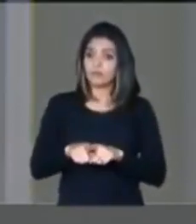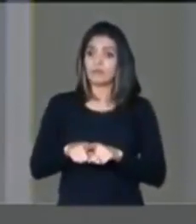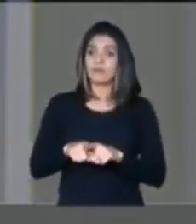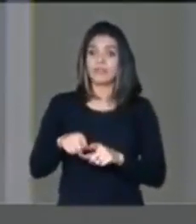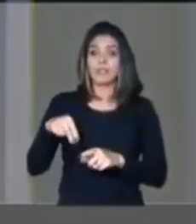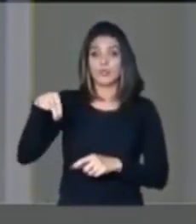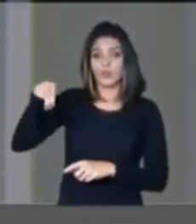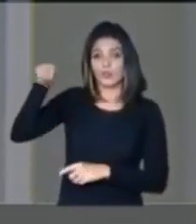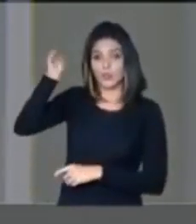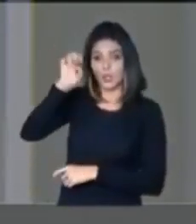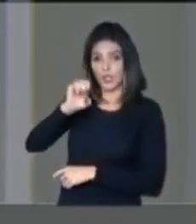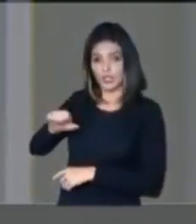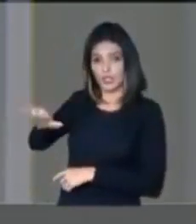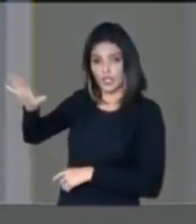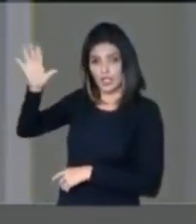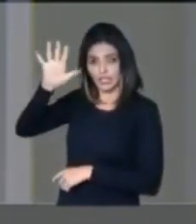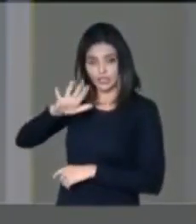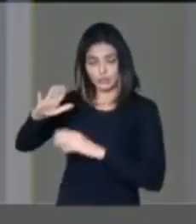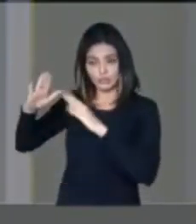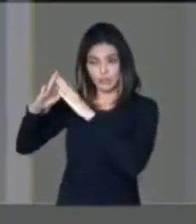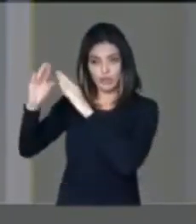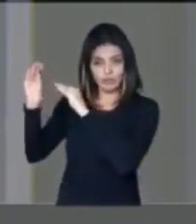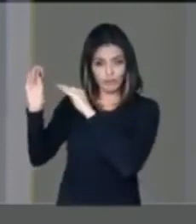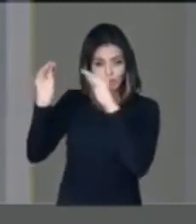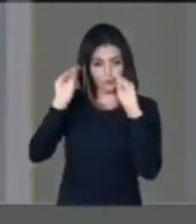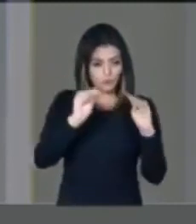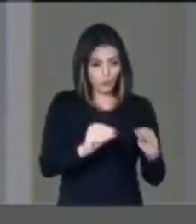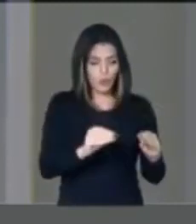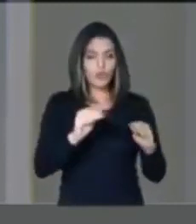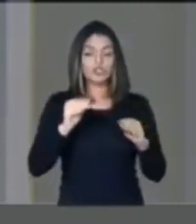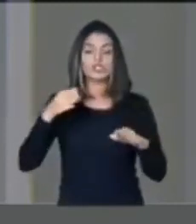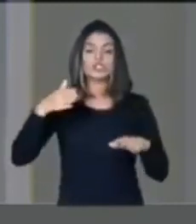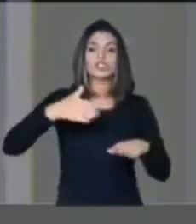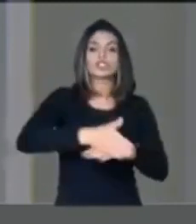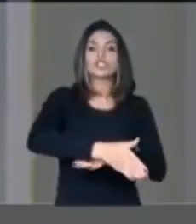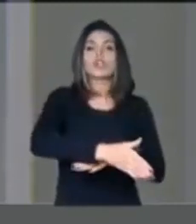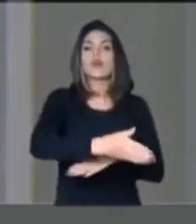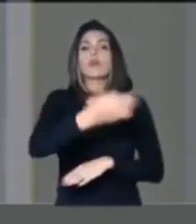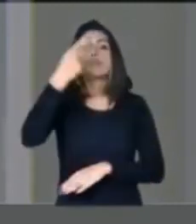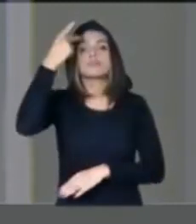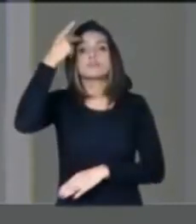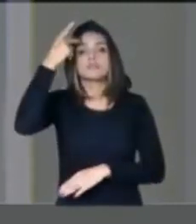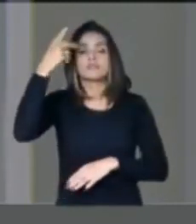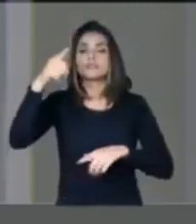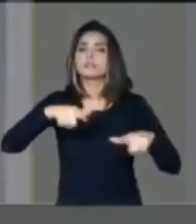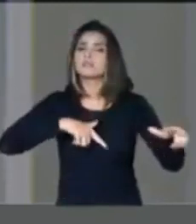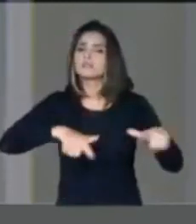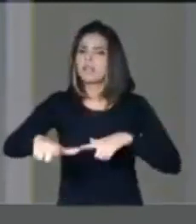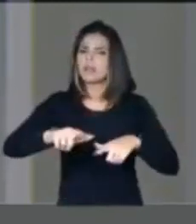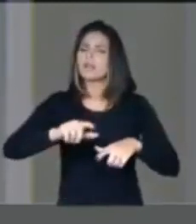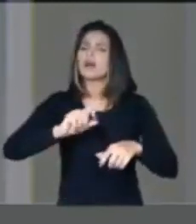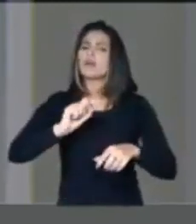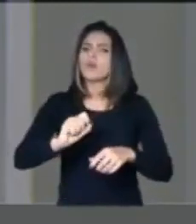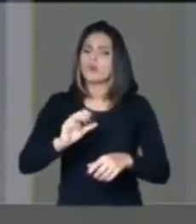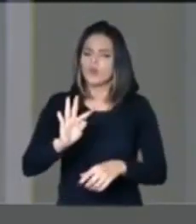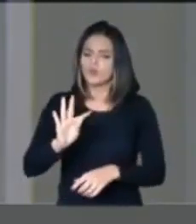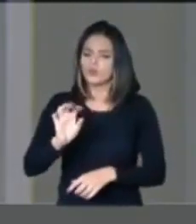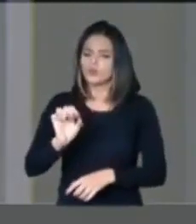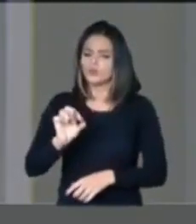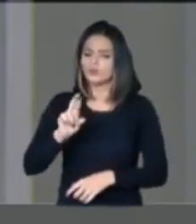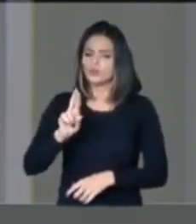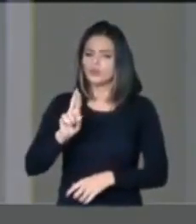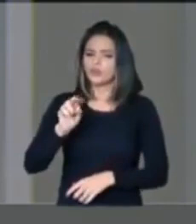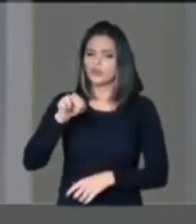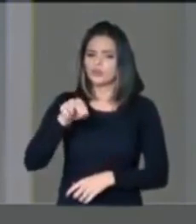Nordeste brasileiro que chega a São Paulo e que trabalhou como torneiro mecânico sua vida